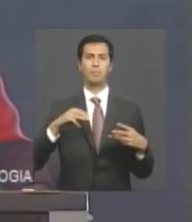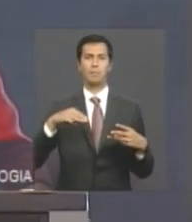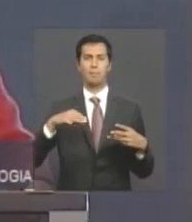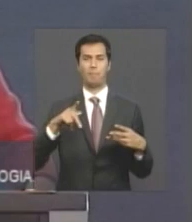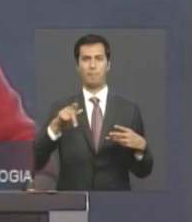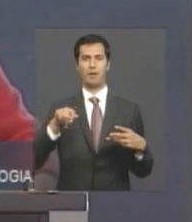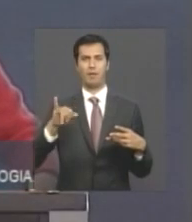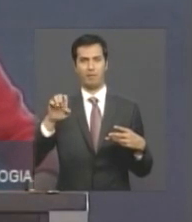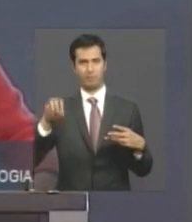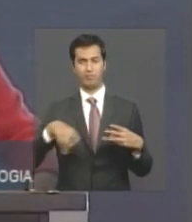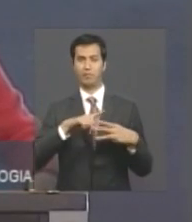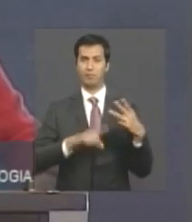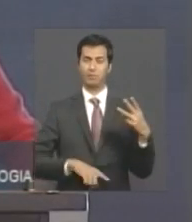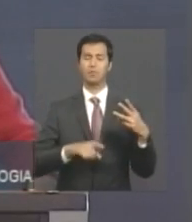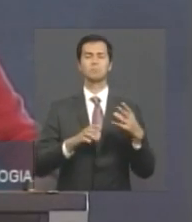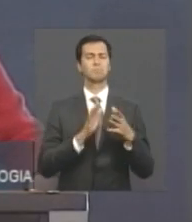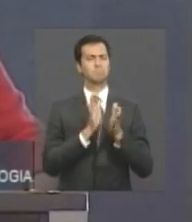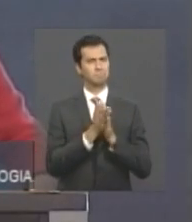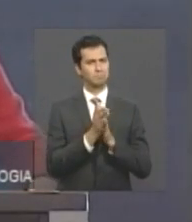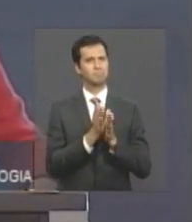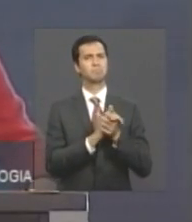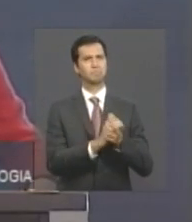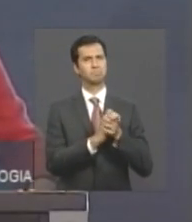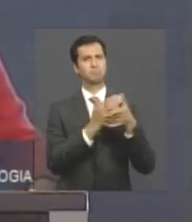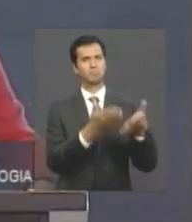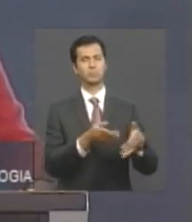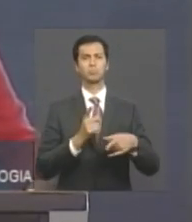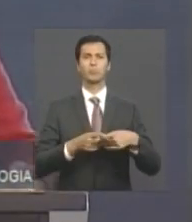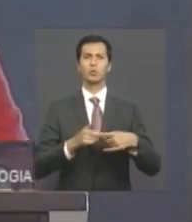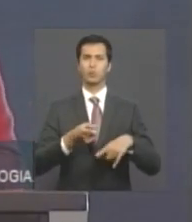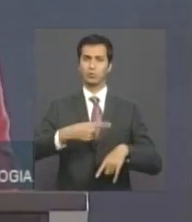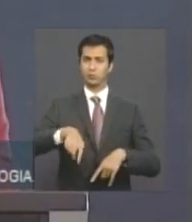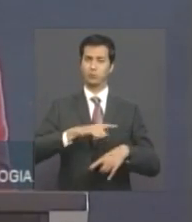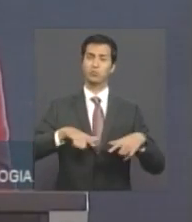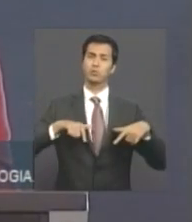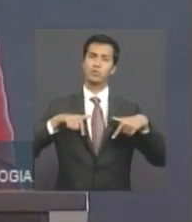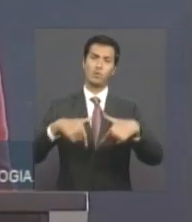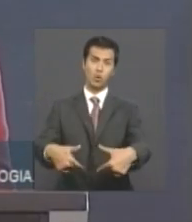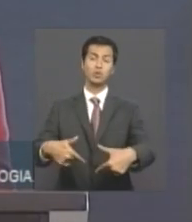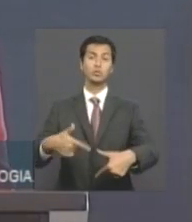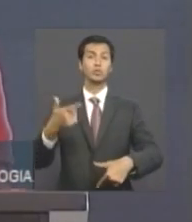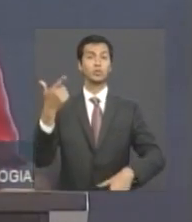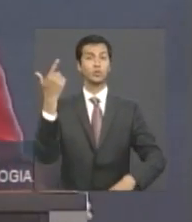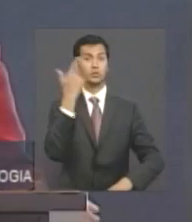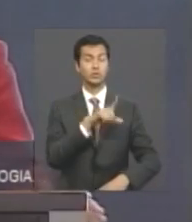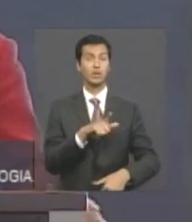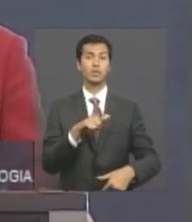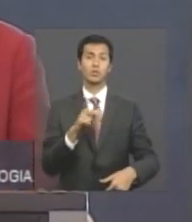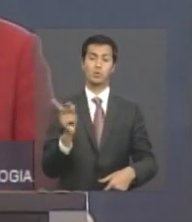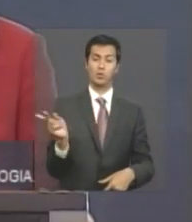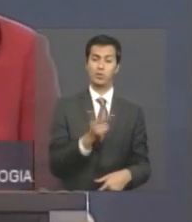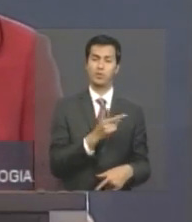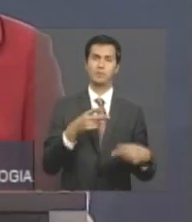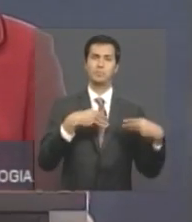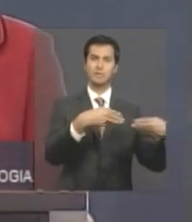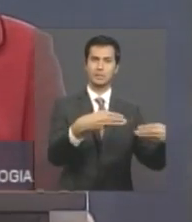de fato foi possível, através desse esforço, também fazer essa